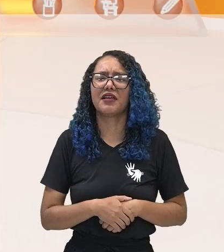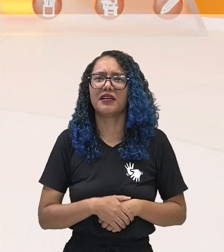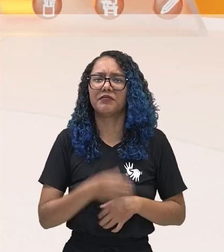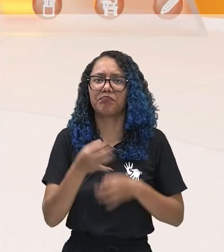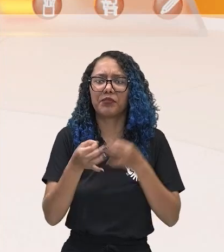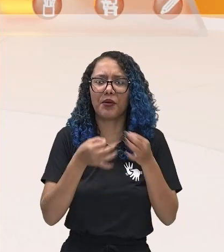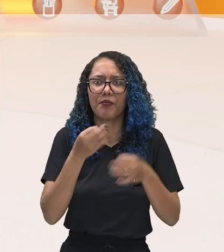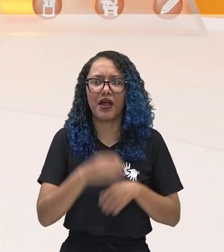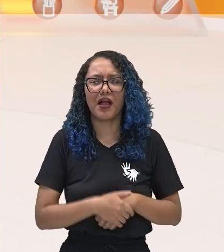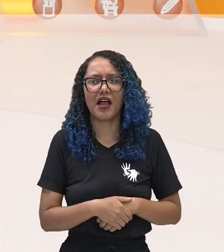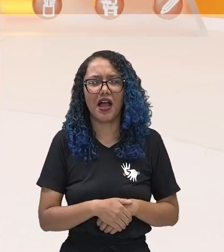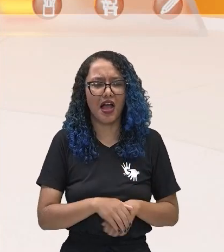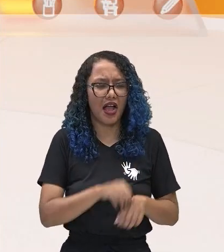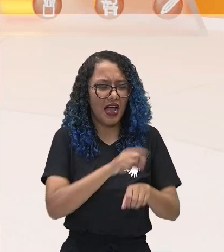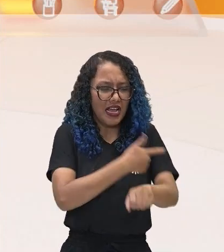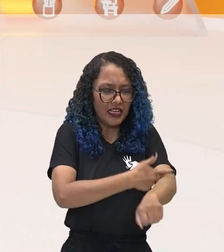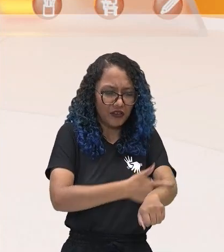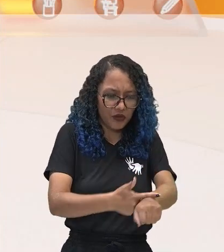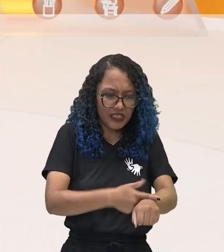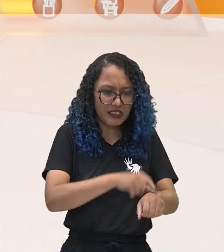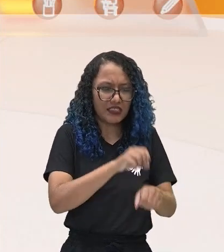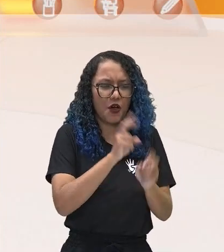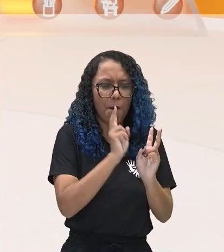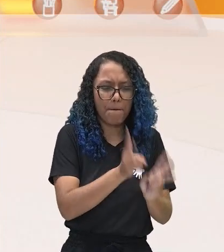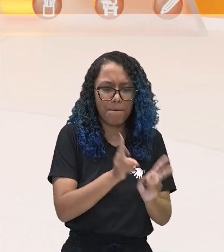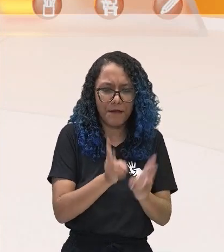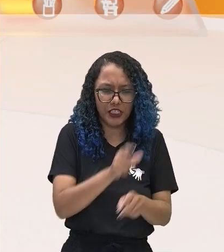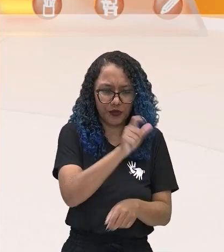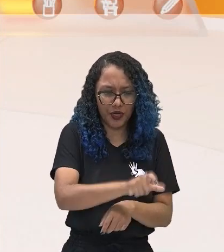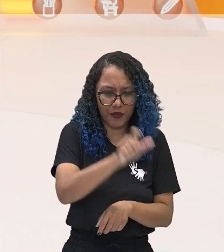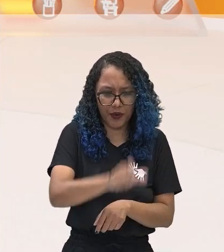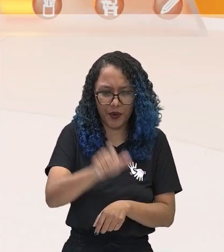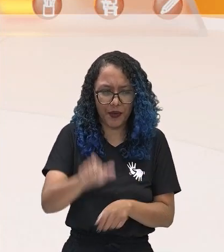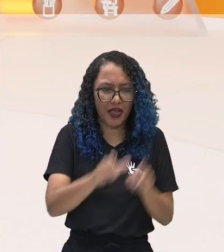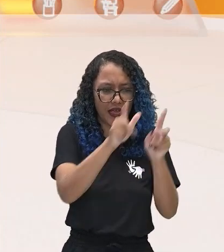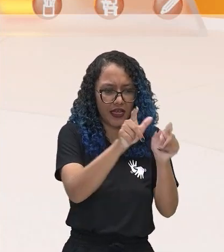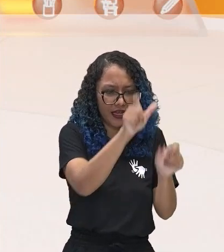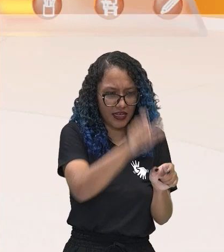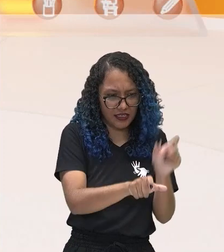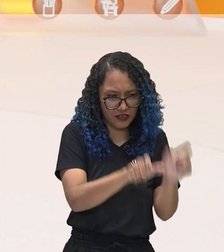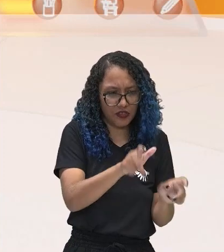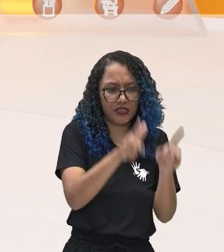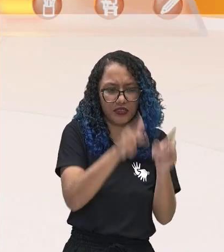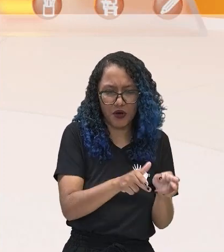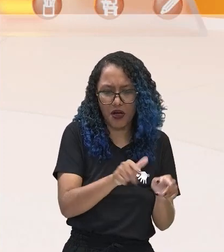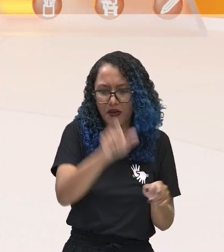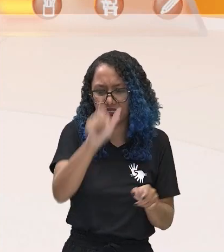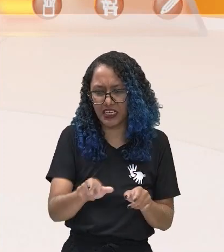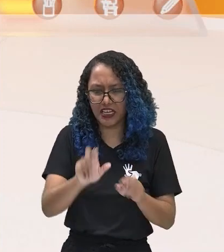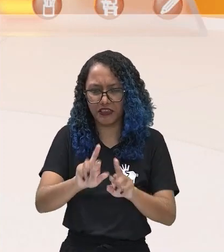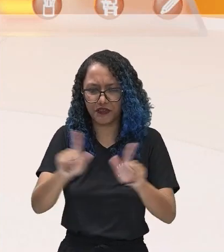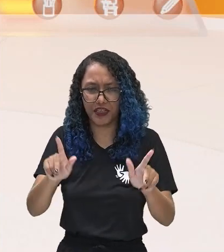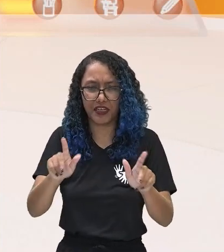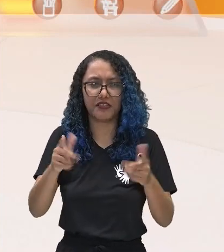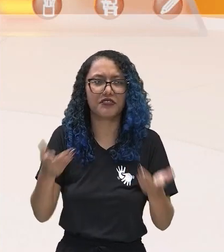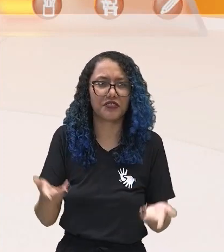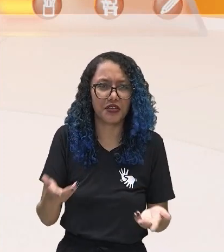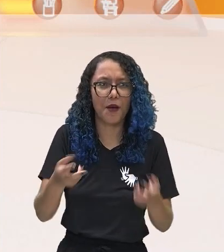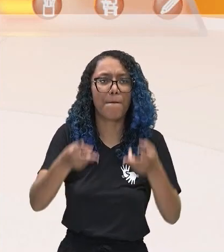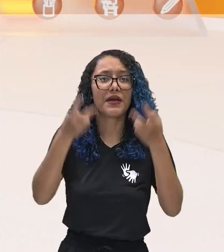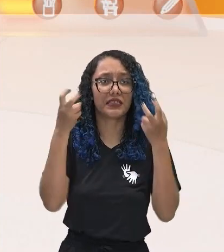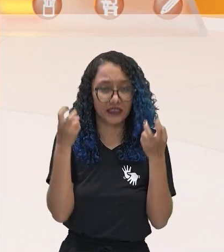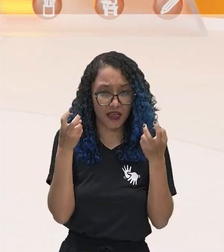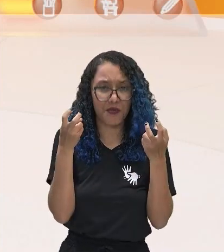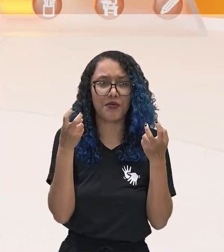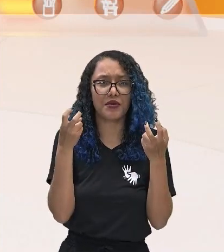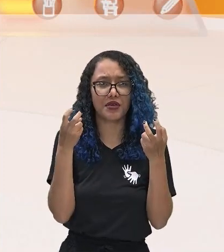A, B e C. A e B saíram de um jeito, C foi de outro jeito. Então, o que somos ou o que fazemos não é